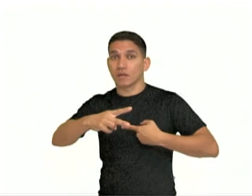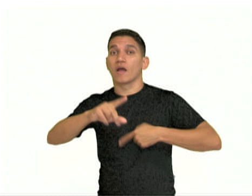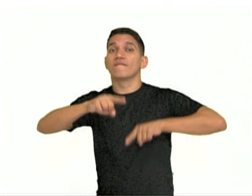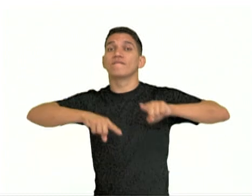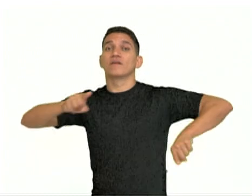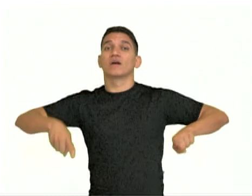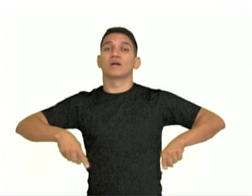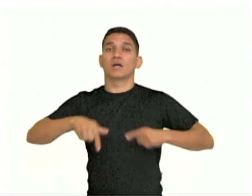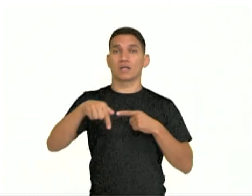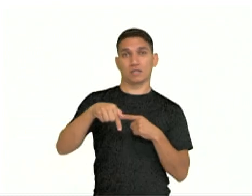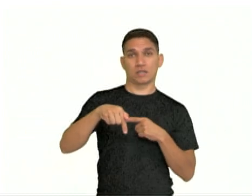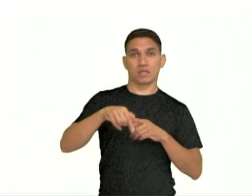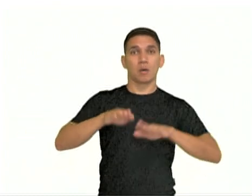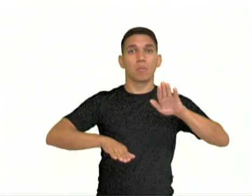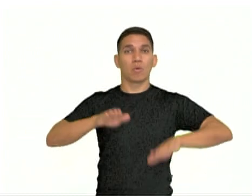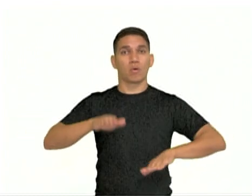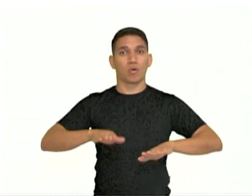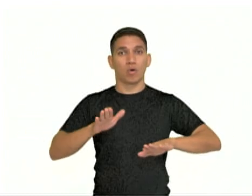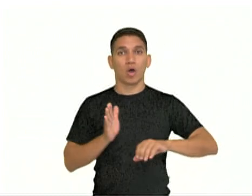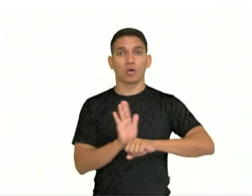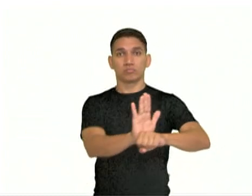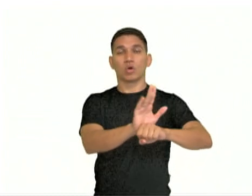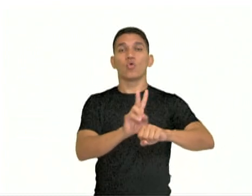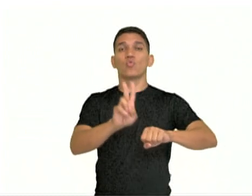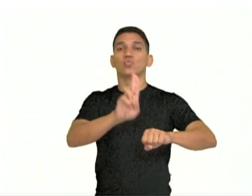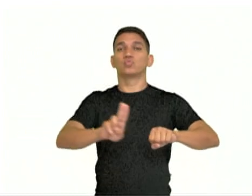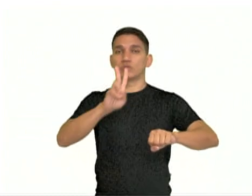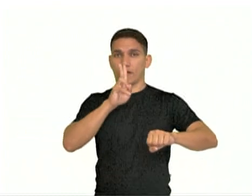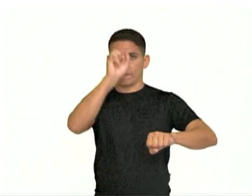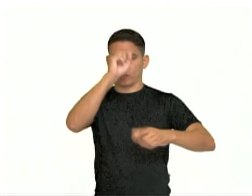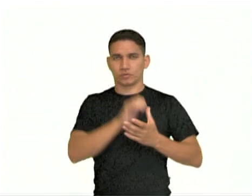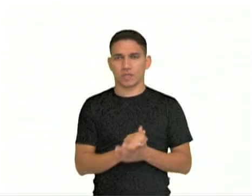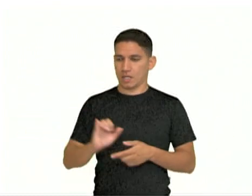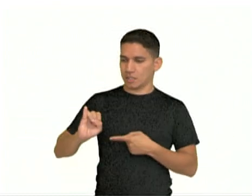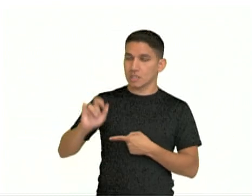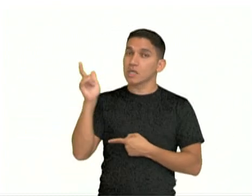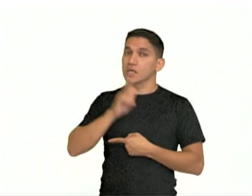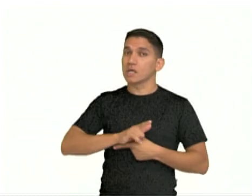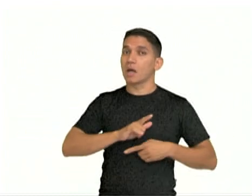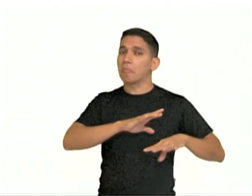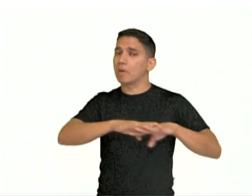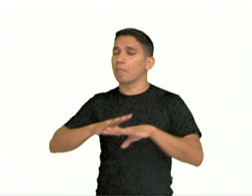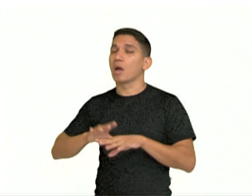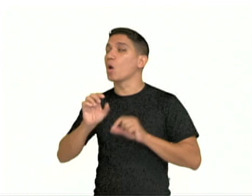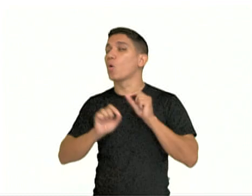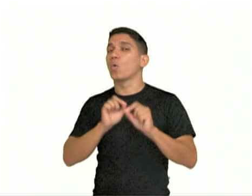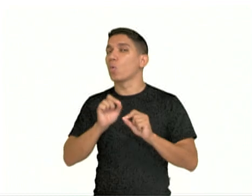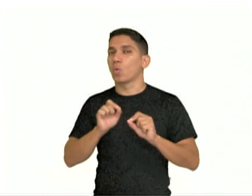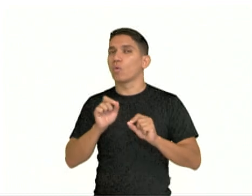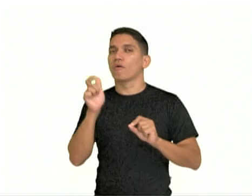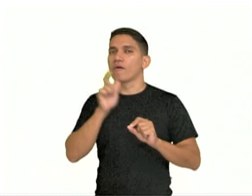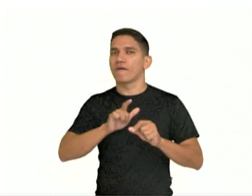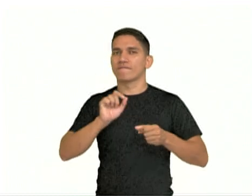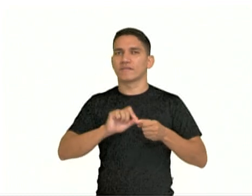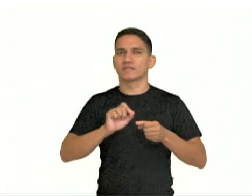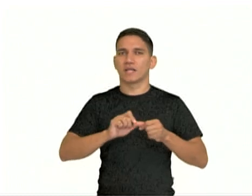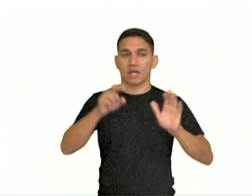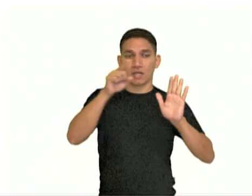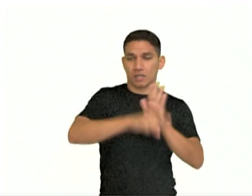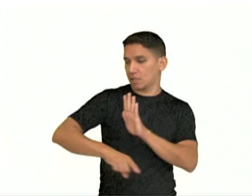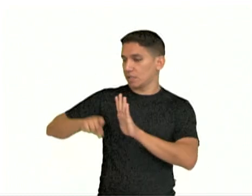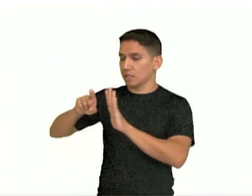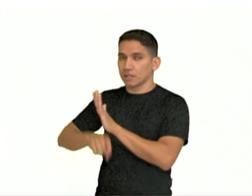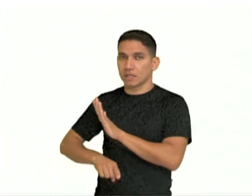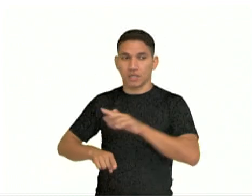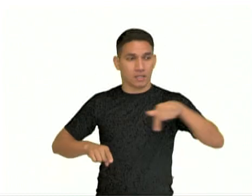movimento através da aplicação de uma força. O impulso pode ser calculado entre a diferença entre a quantidade